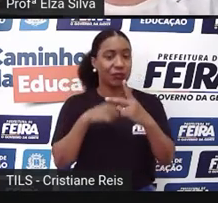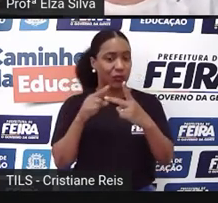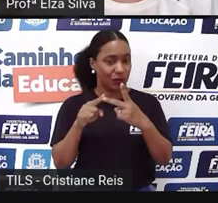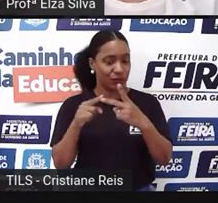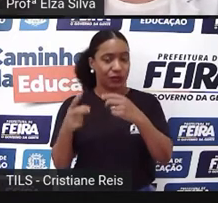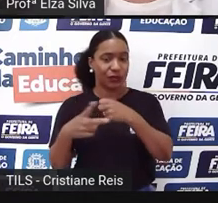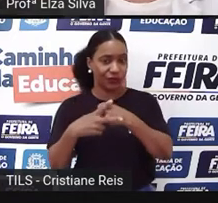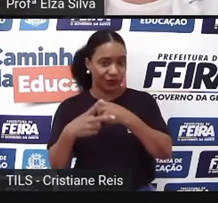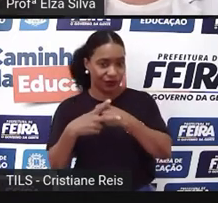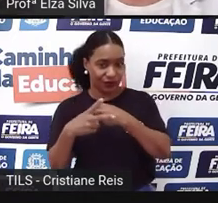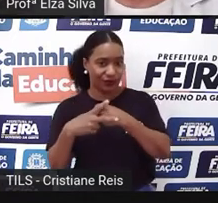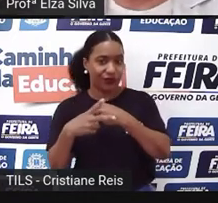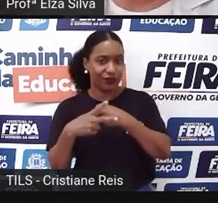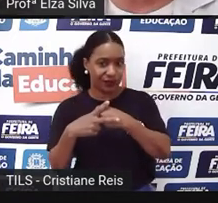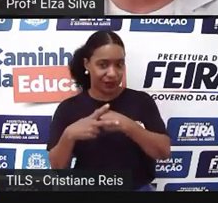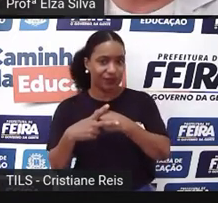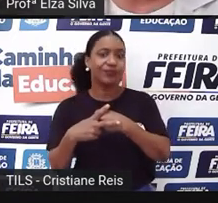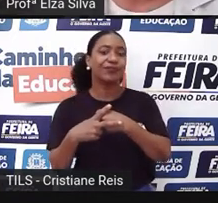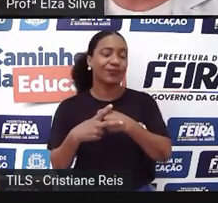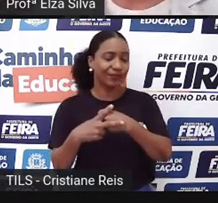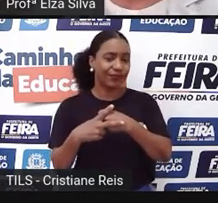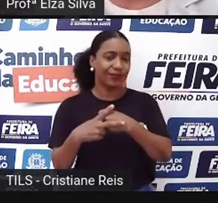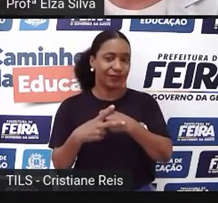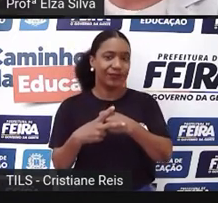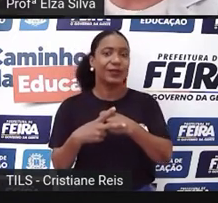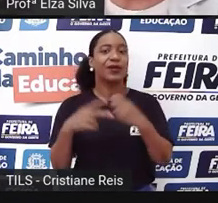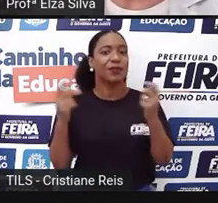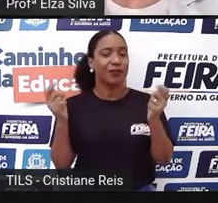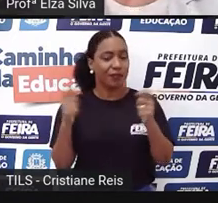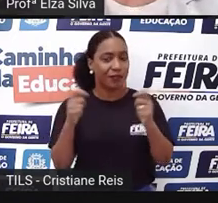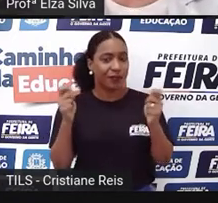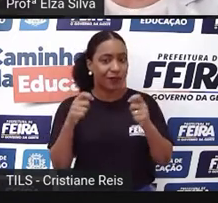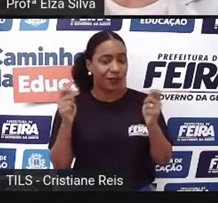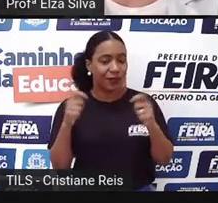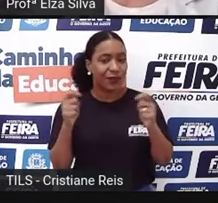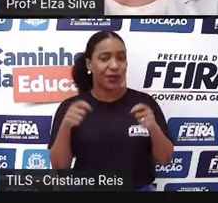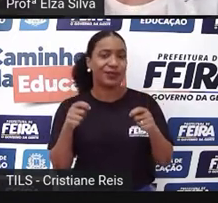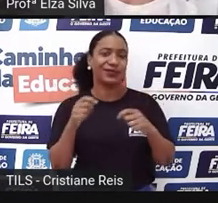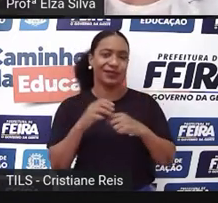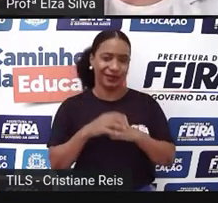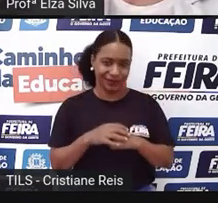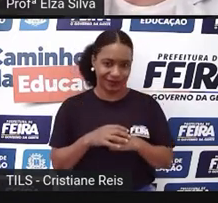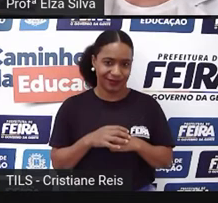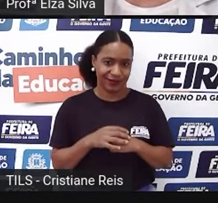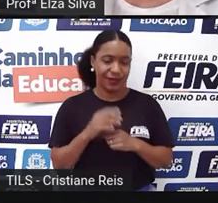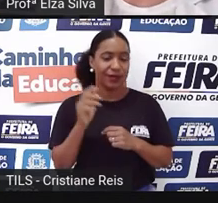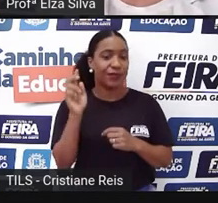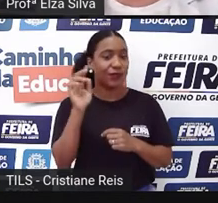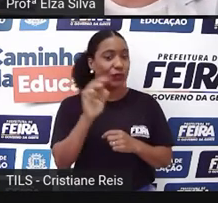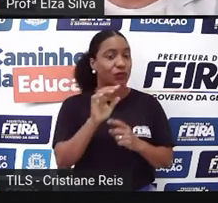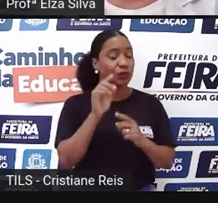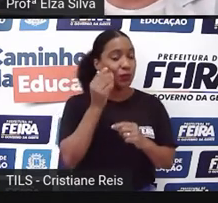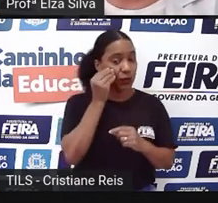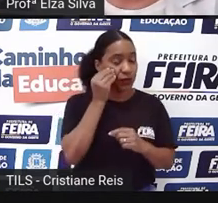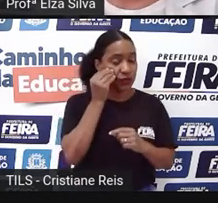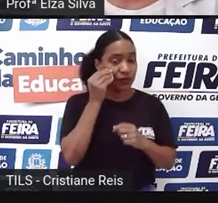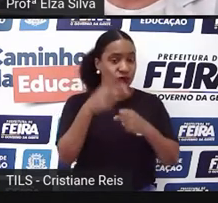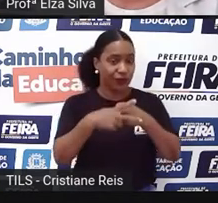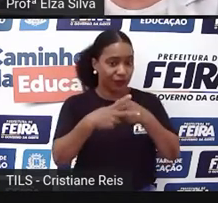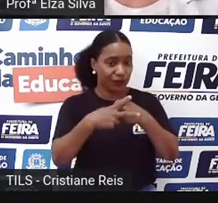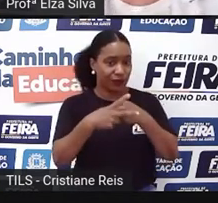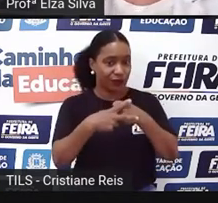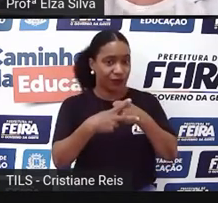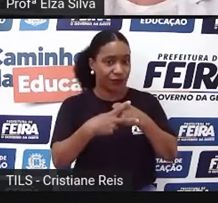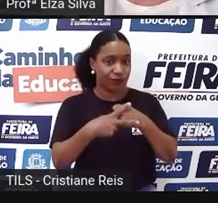outro verbo que expresse uma ação praticada, então eu posso tanto utilizar este verbo da